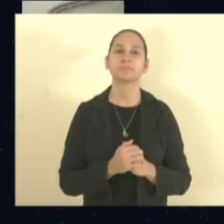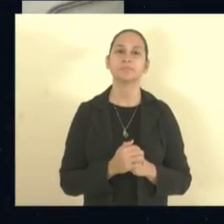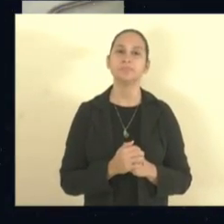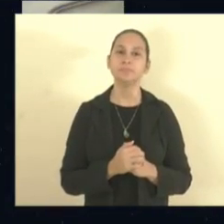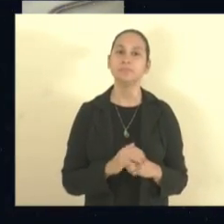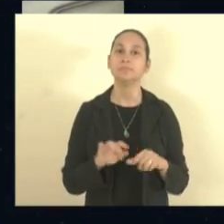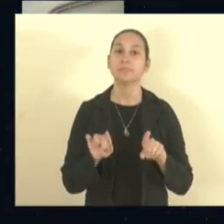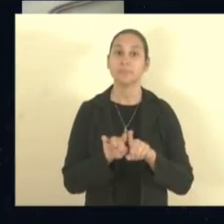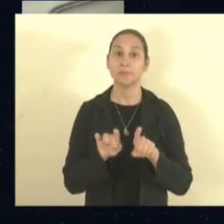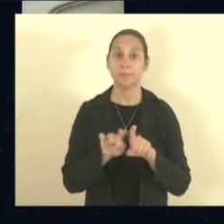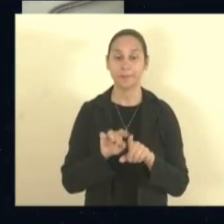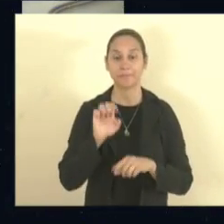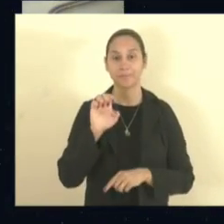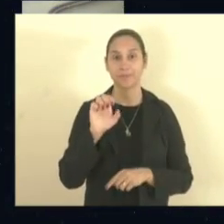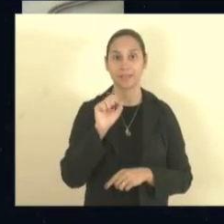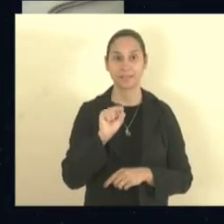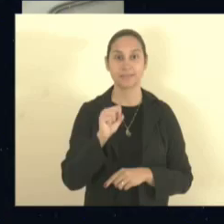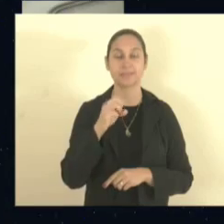na